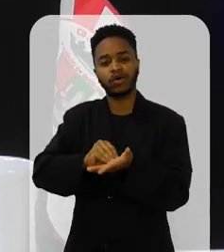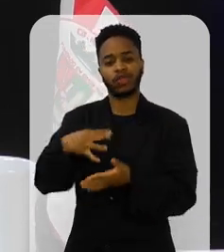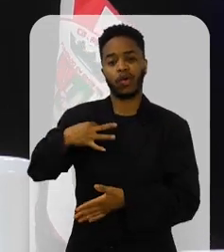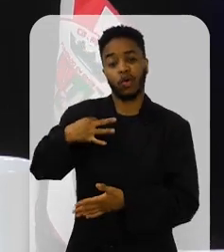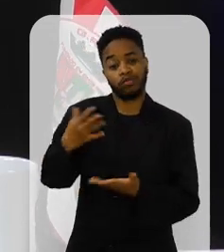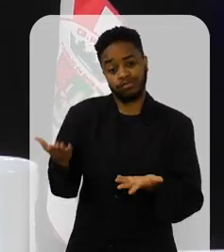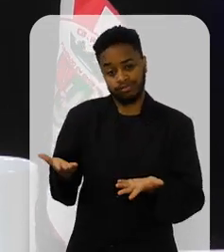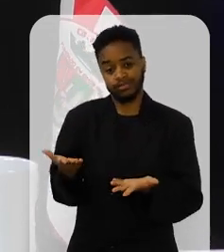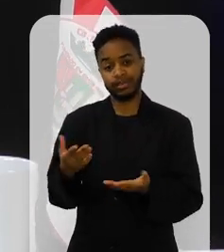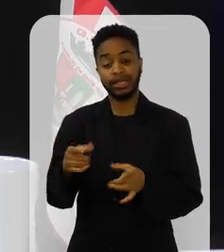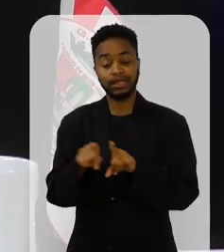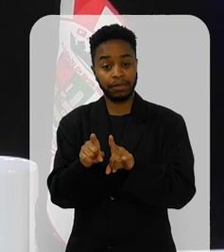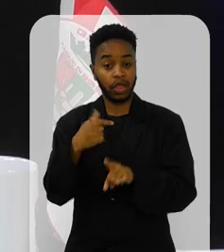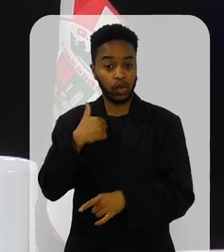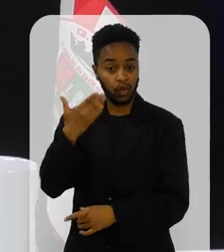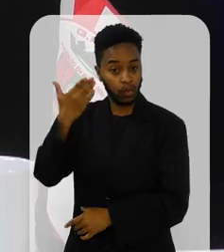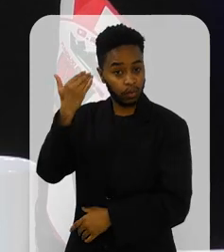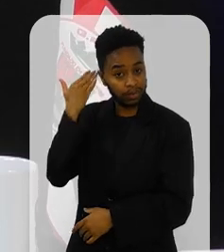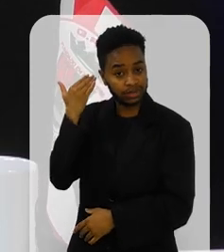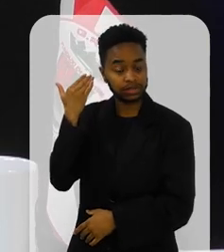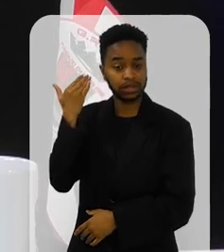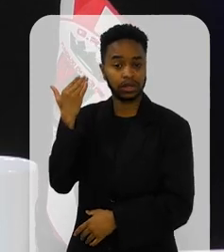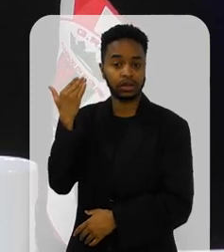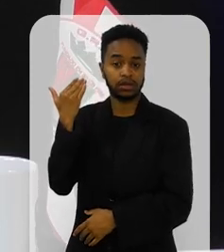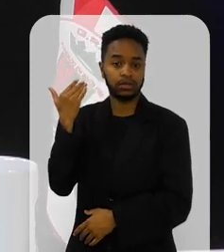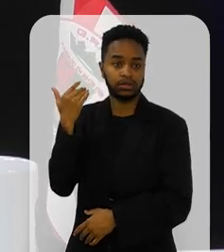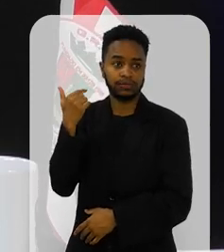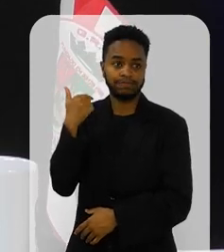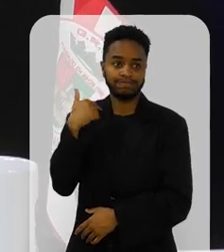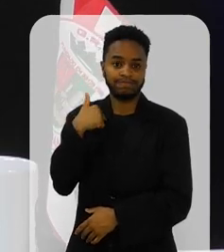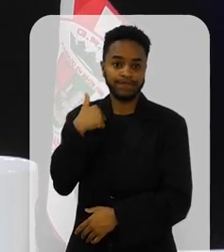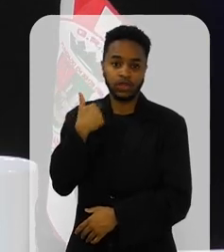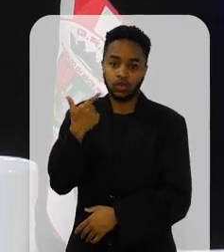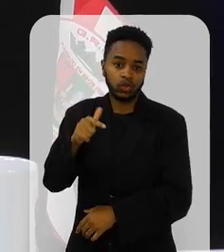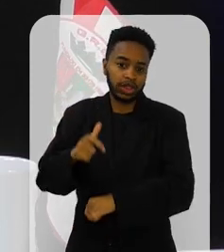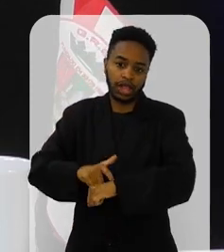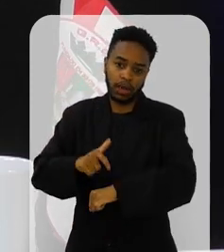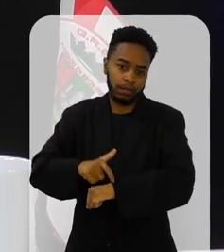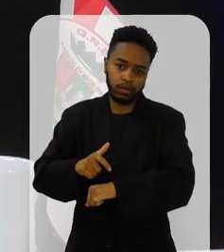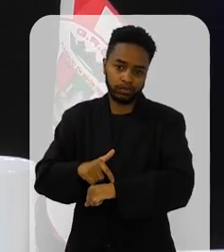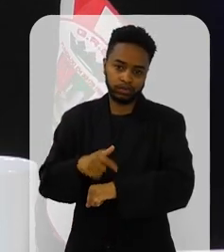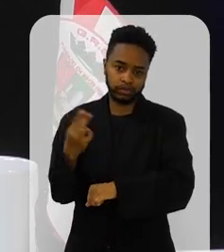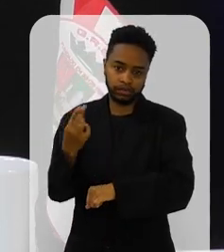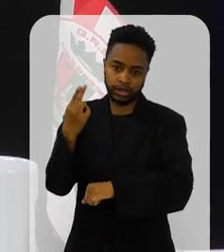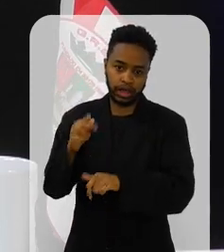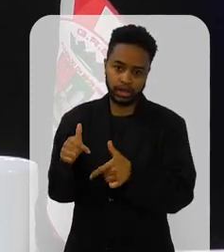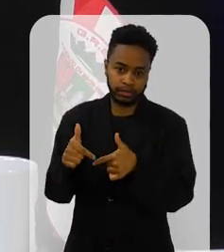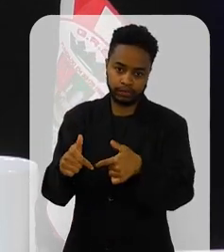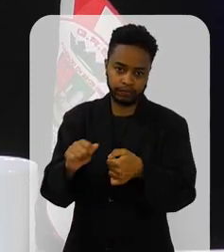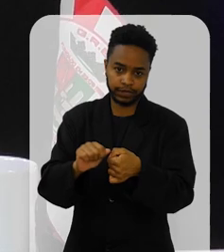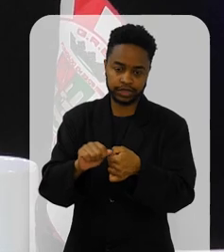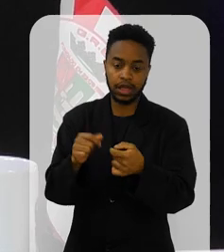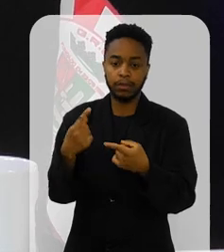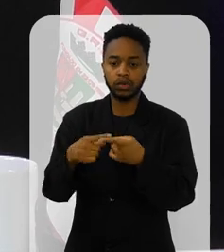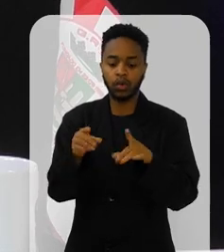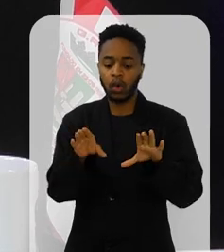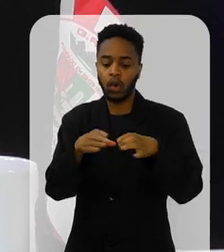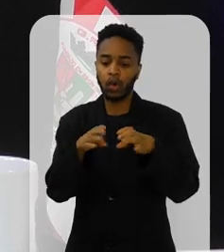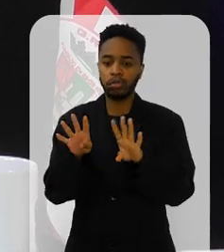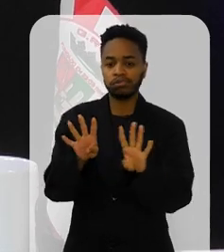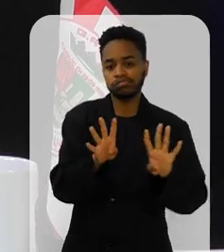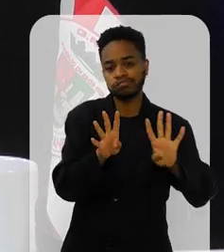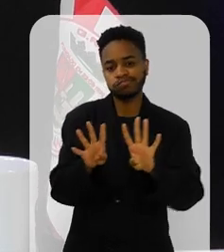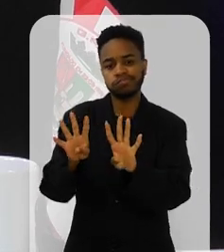entendeu? Eu, antigamente, eu não tinha um tempo para fazer, né? Apesar que as comissões de